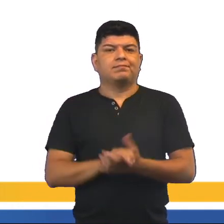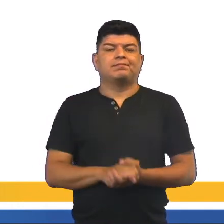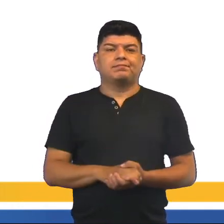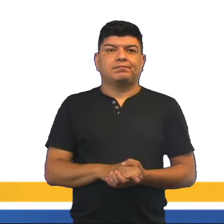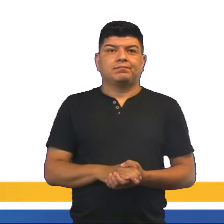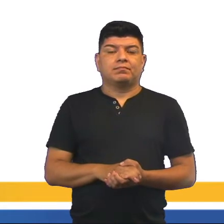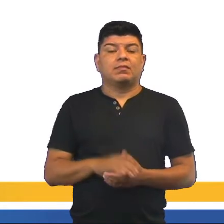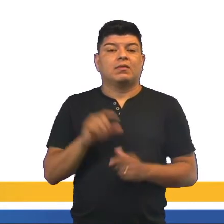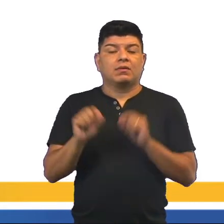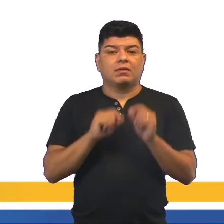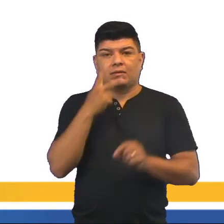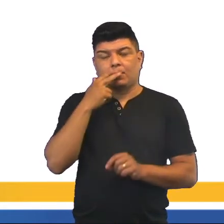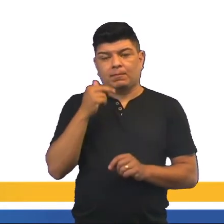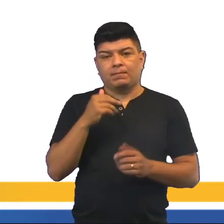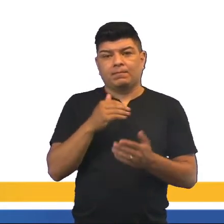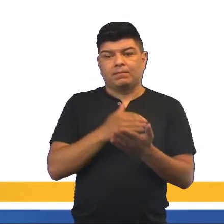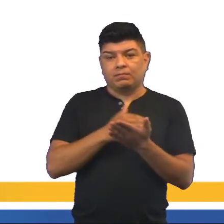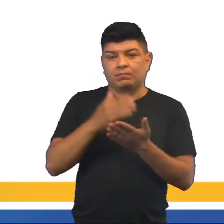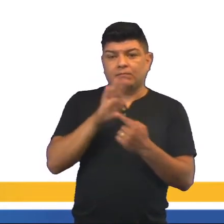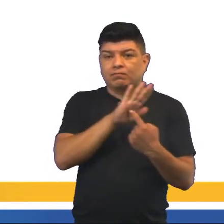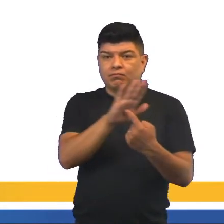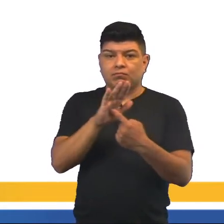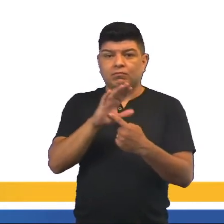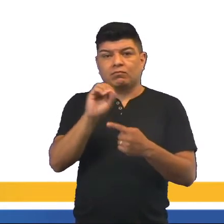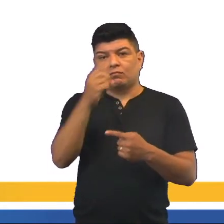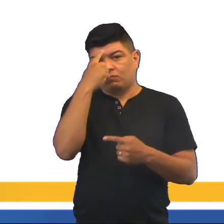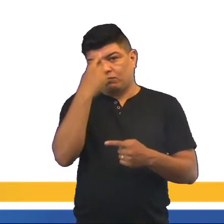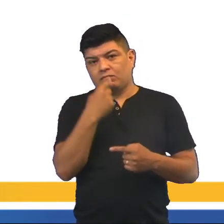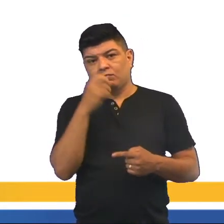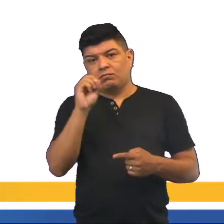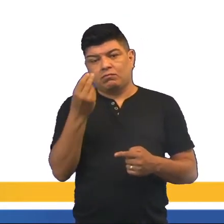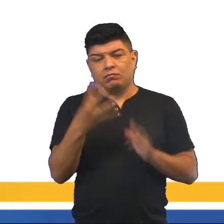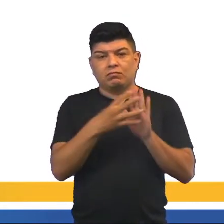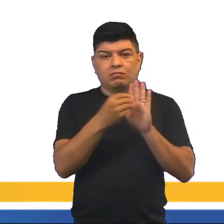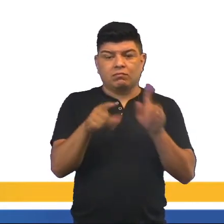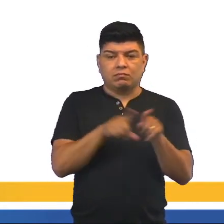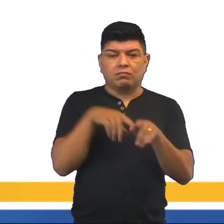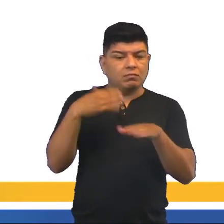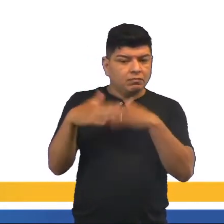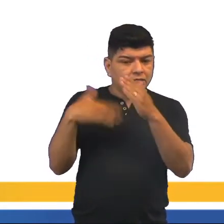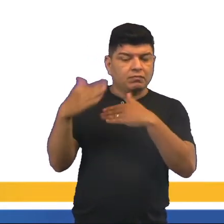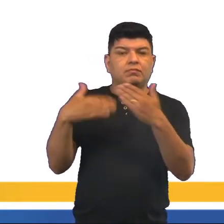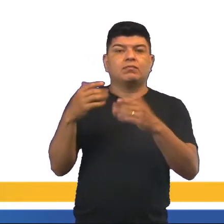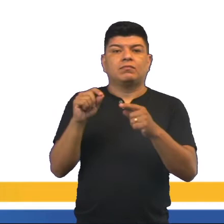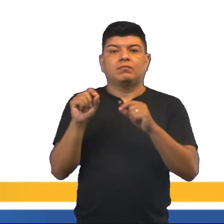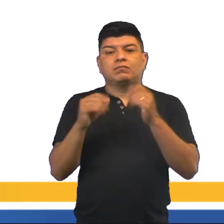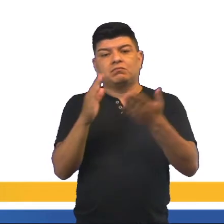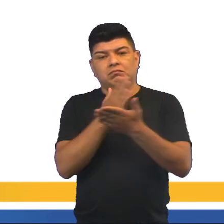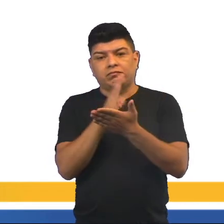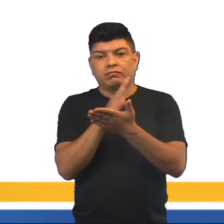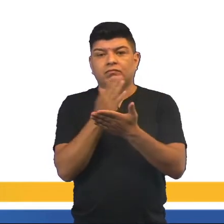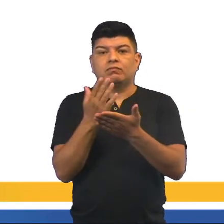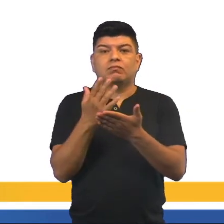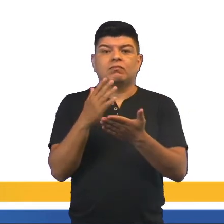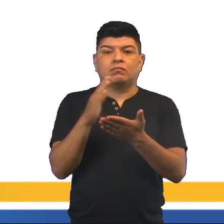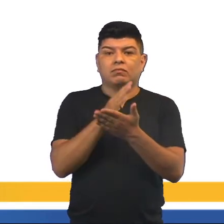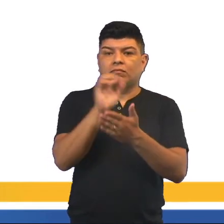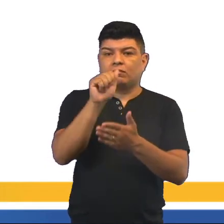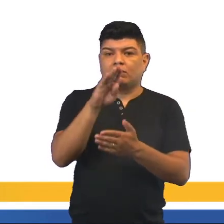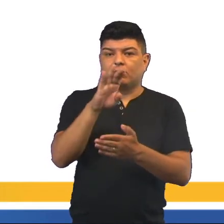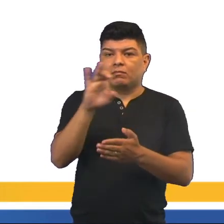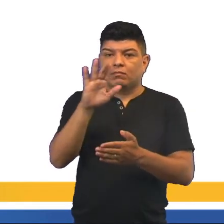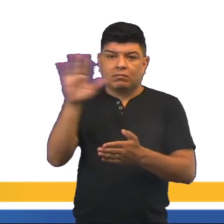Os pictogramas são sinais que, através de uma figura ou de um símbolo, permitem desenvolver a representação de algo. Certos